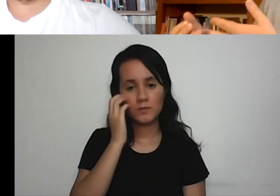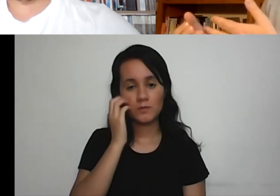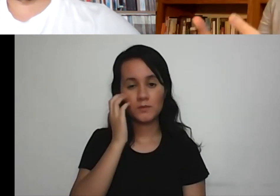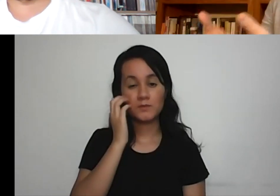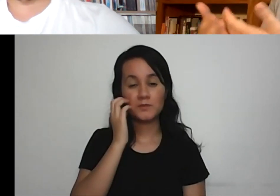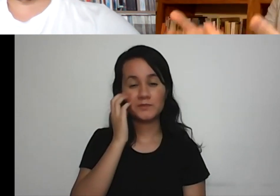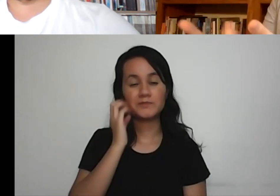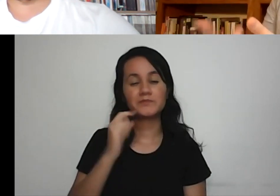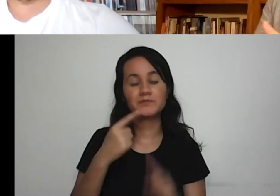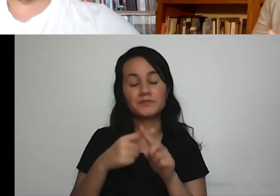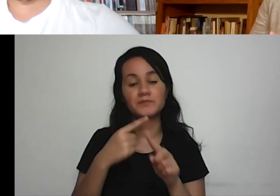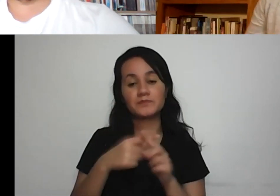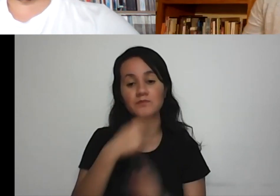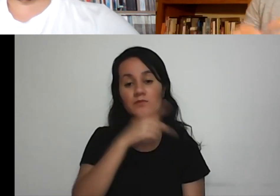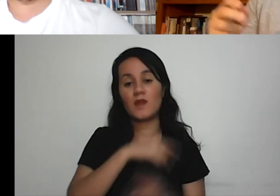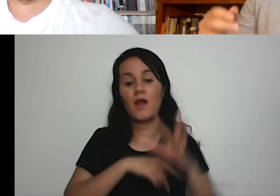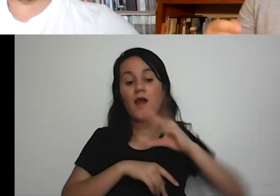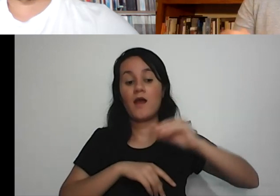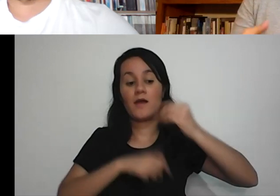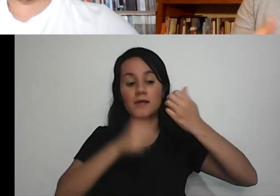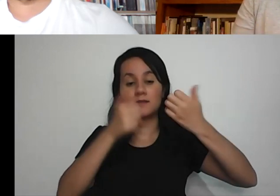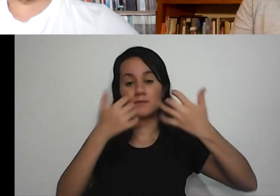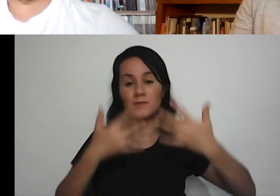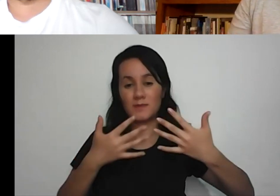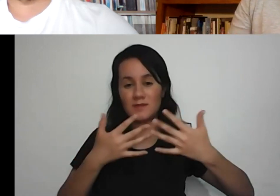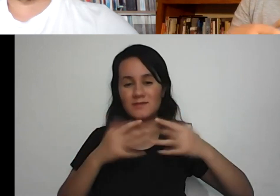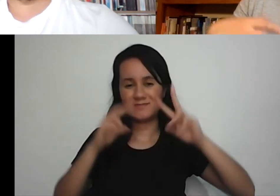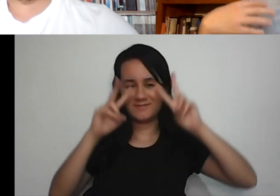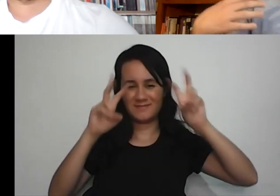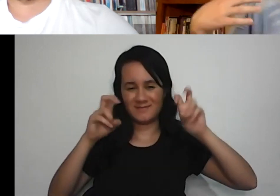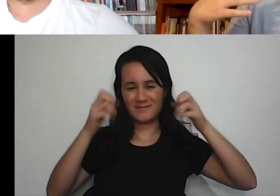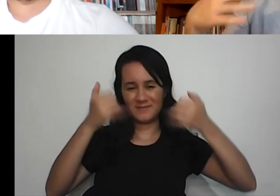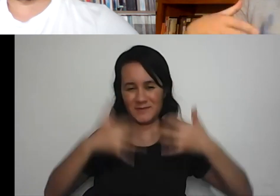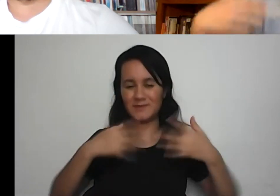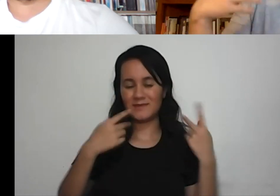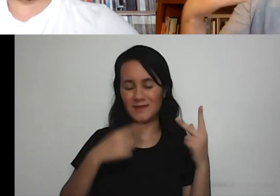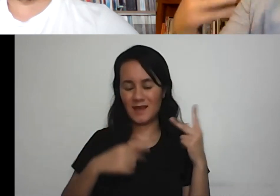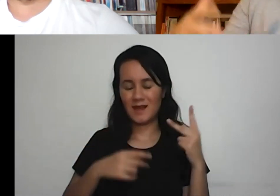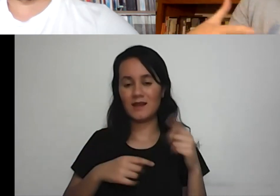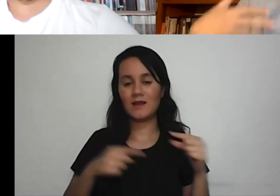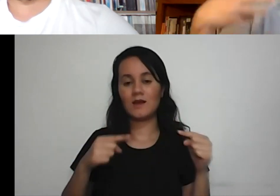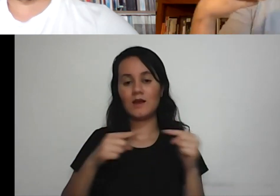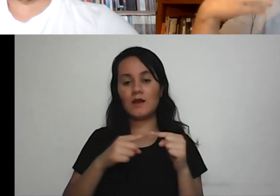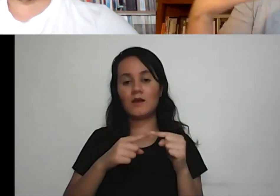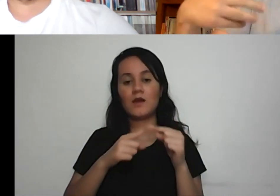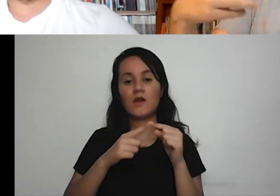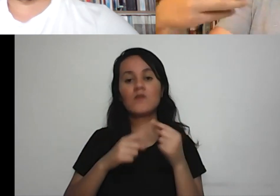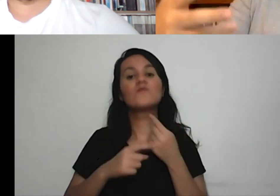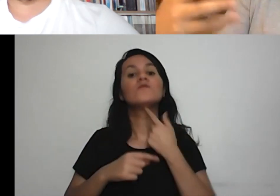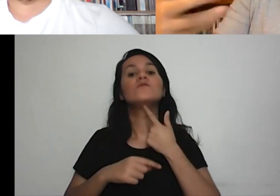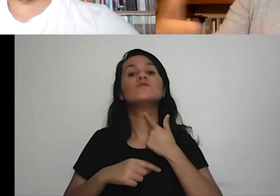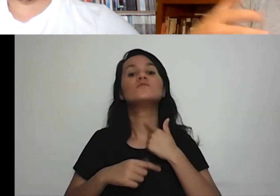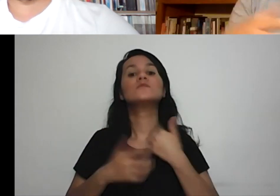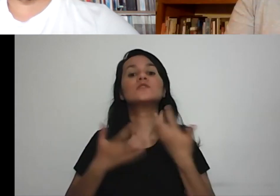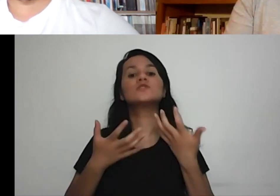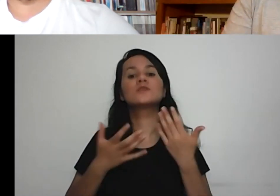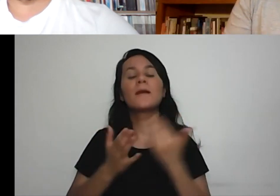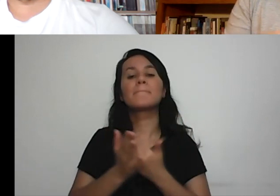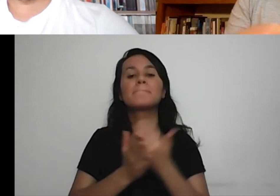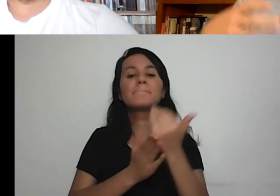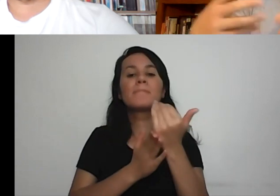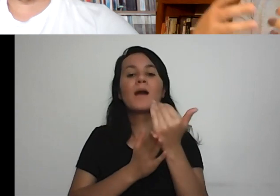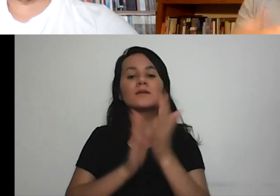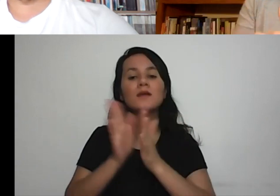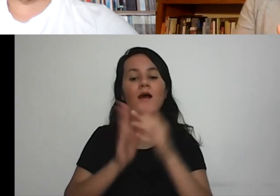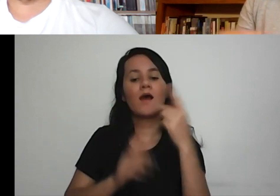que pela fala dela, que eu citei as aspas, né, ela vem uma vontade de querer democratizar mais o